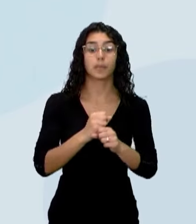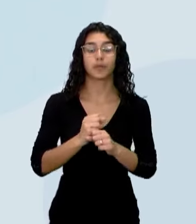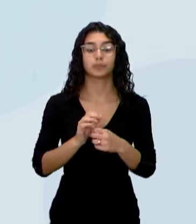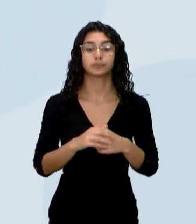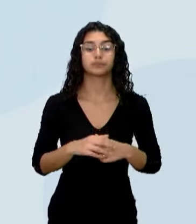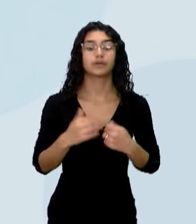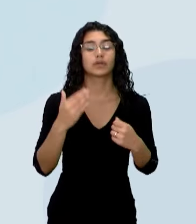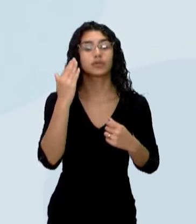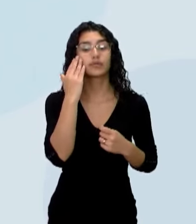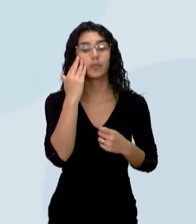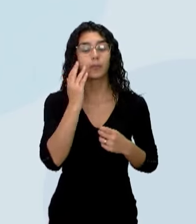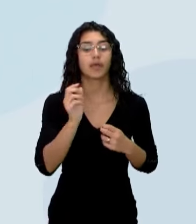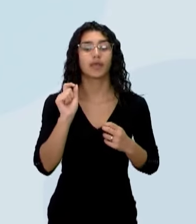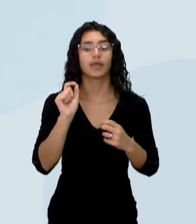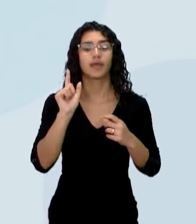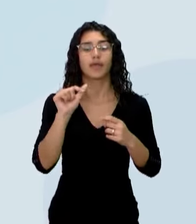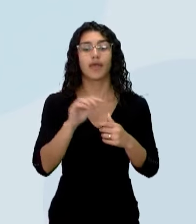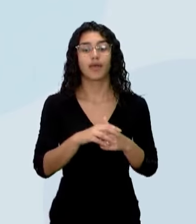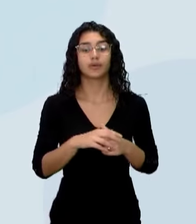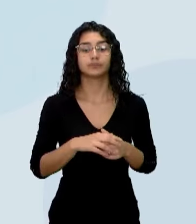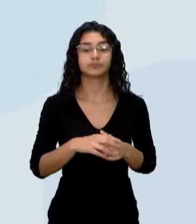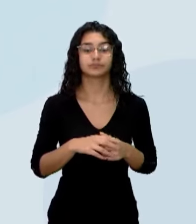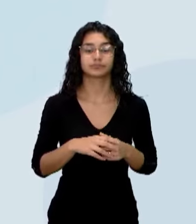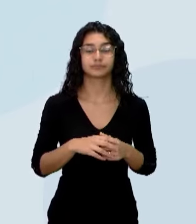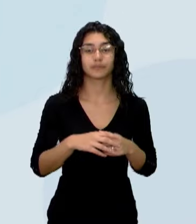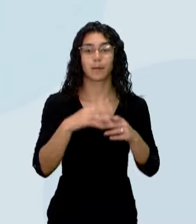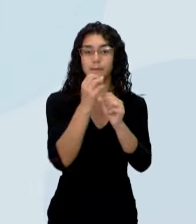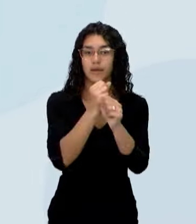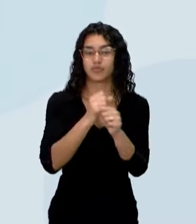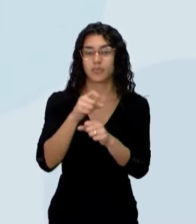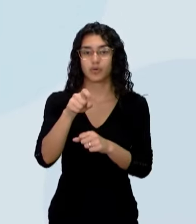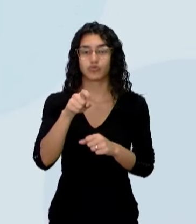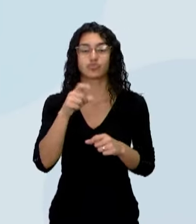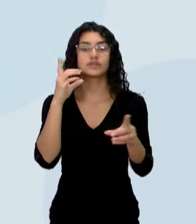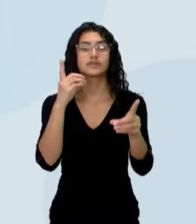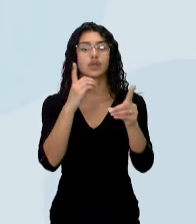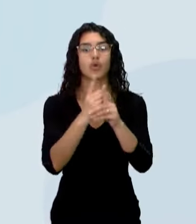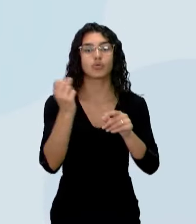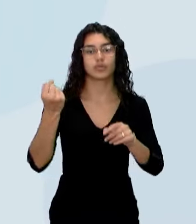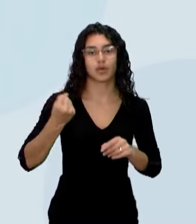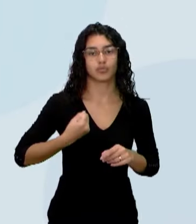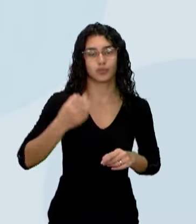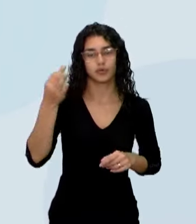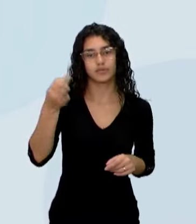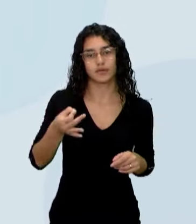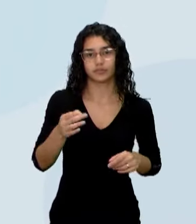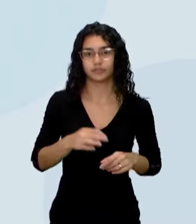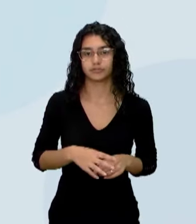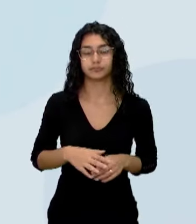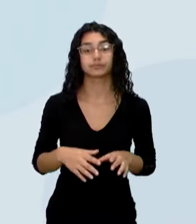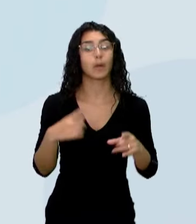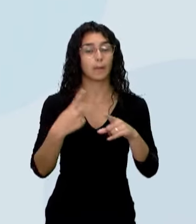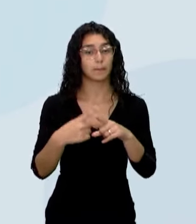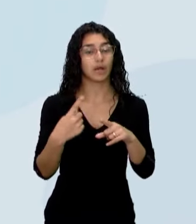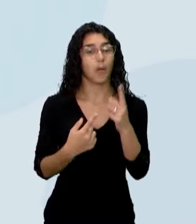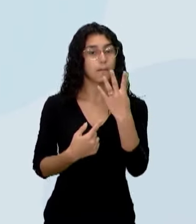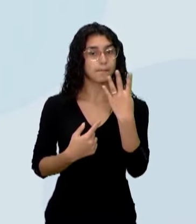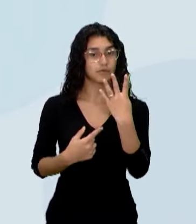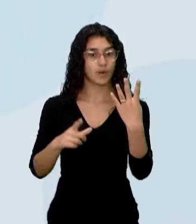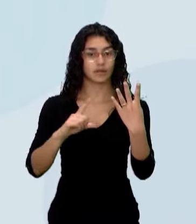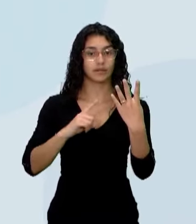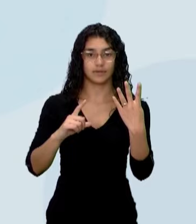preciso saber, então, quem é este ângulo aqui para somar com o x e descobrir, então, uma equação. Porque esses 4 ângulos